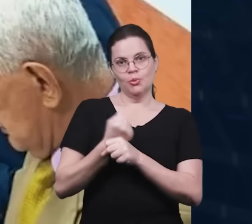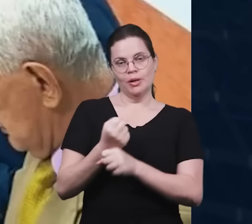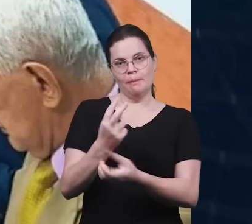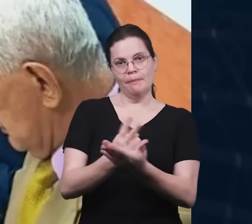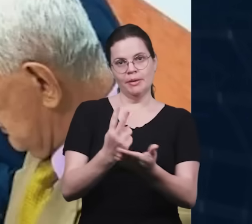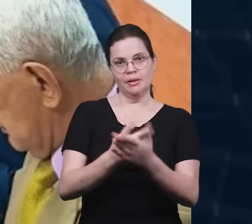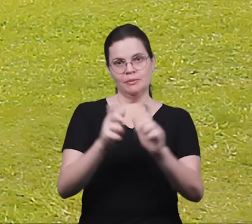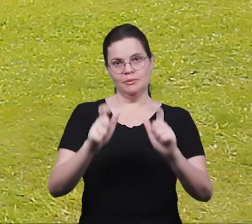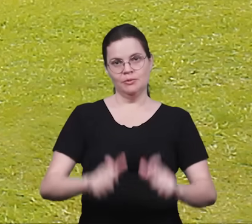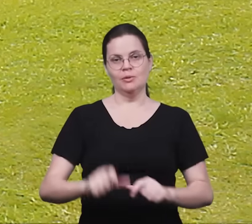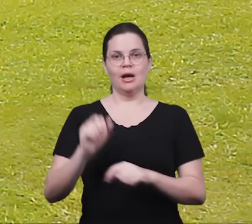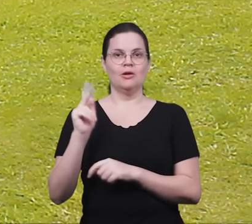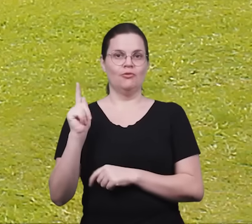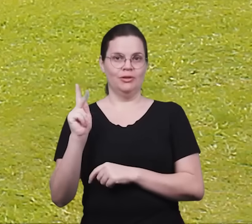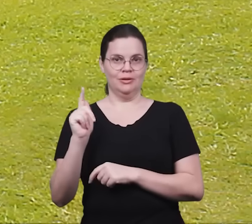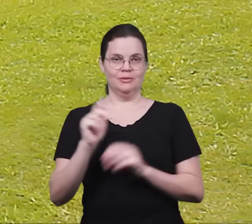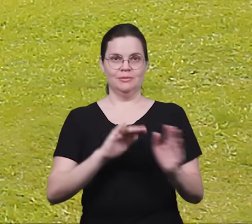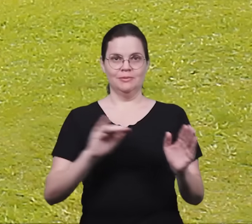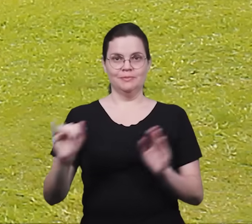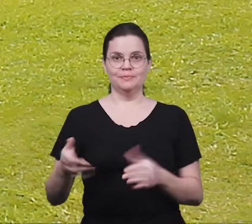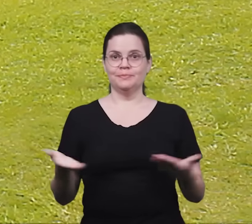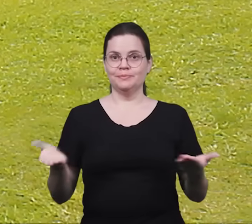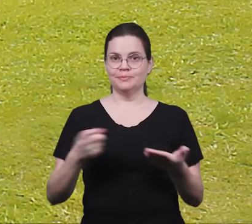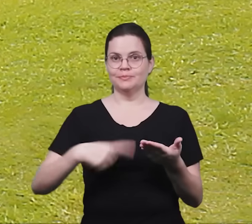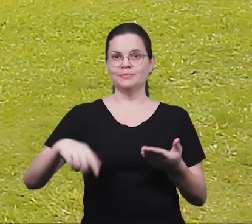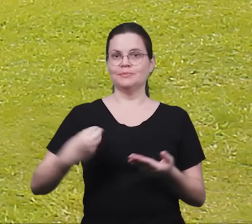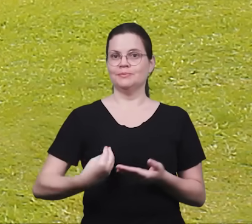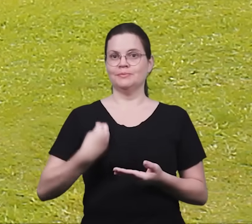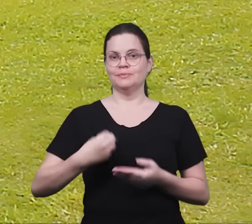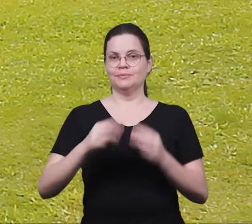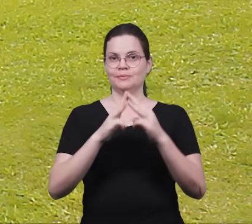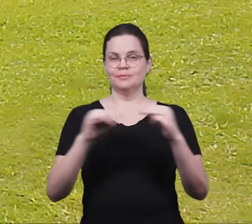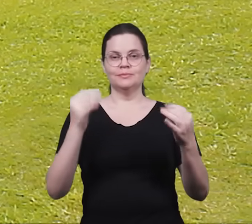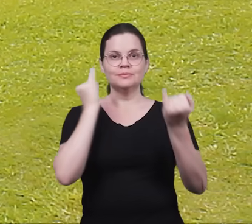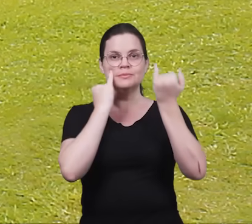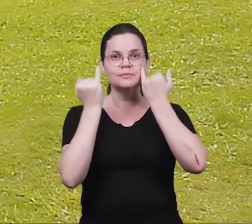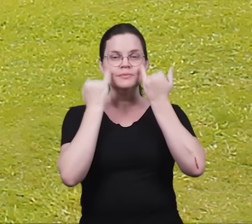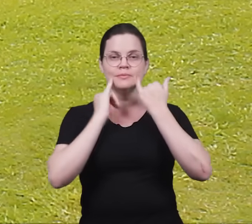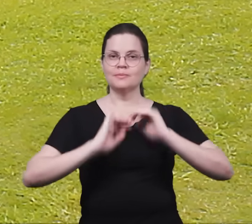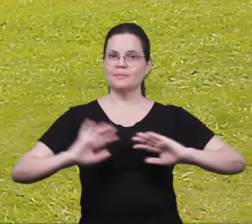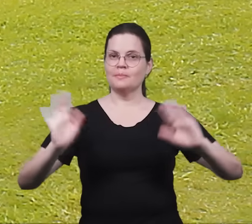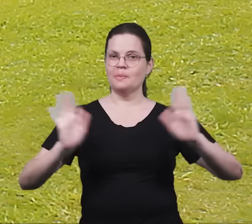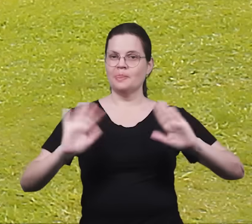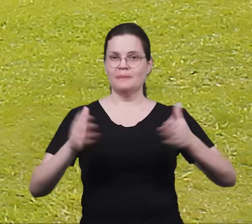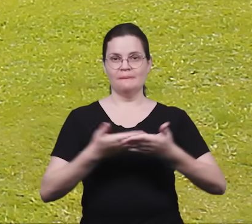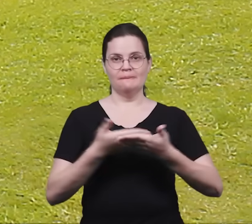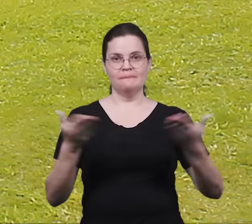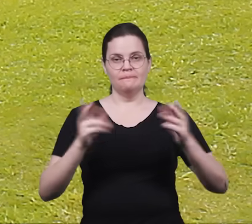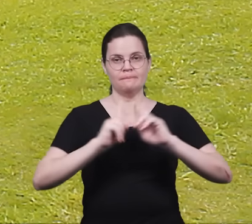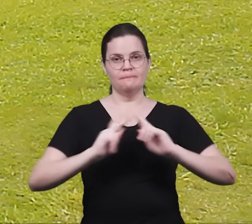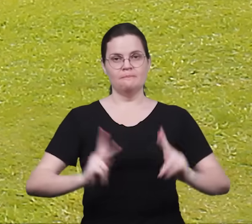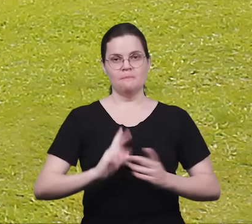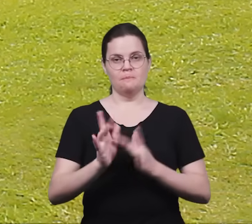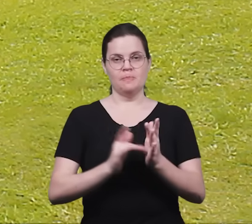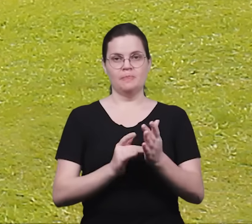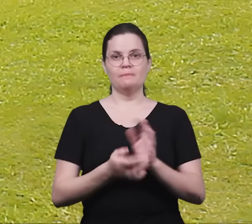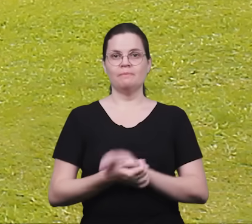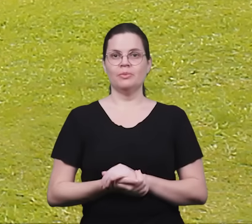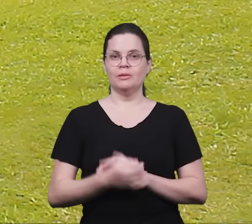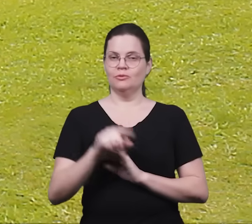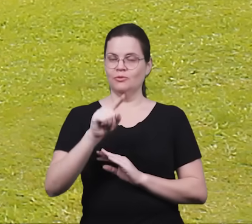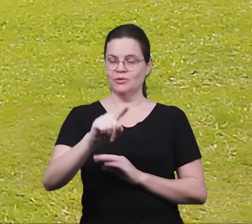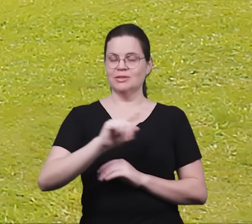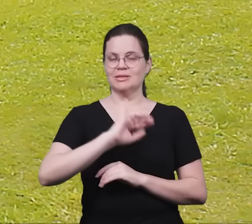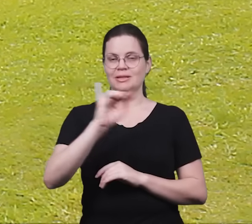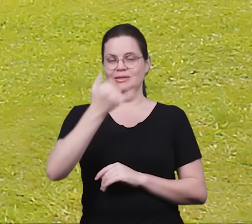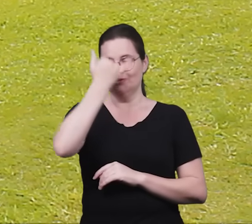Governador Valadares. E esta foi a nossa participação no Manaim News de hoje. Nos despedimos assim dos irmãos, com a paz do Senhor Jesus.